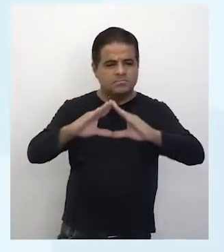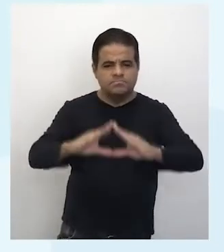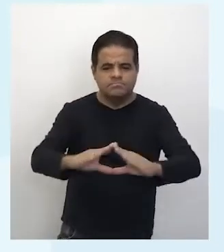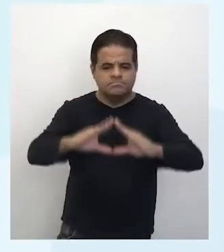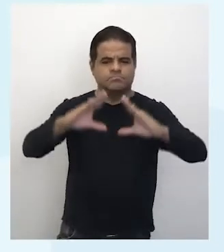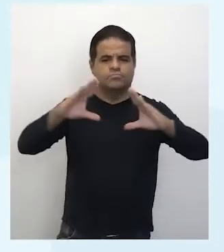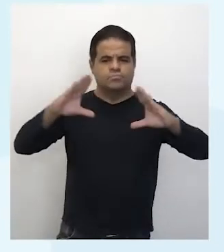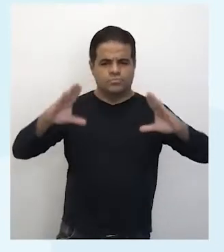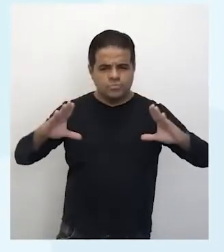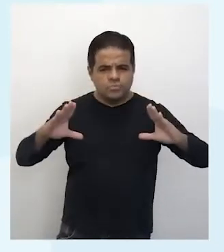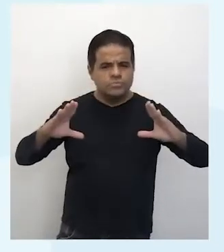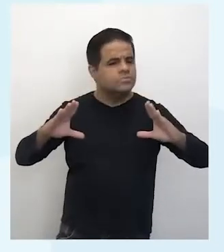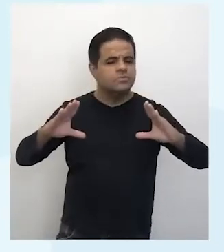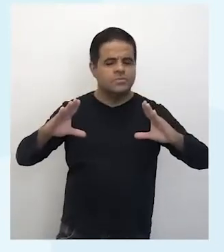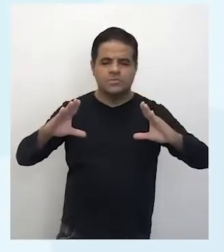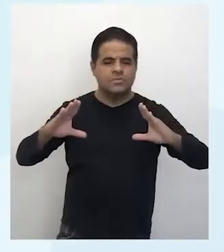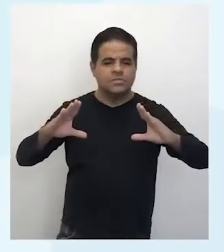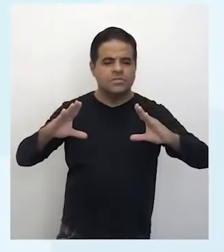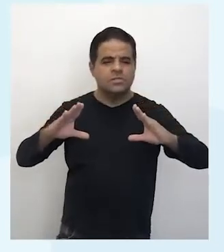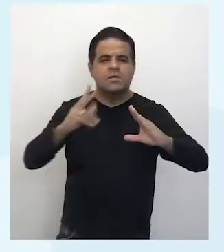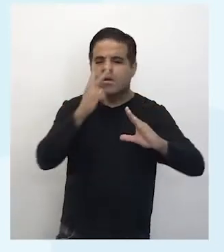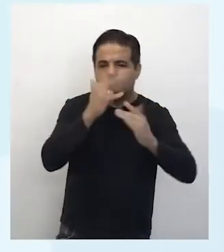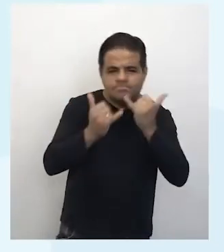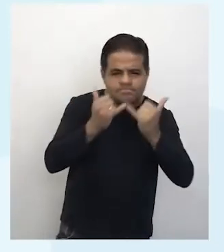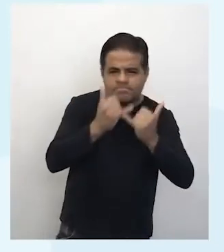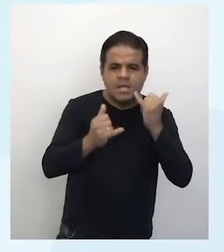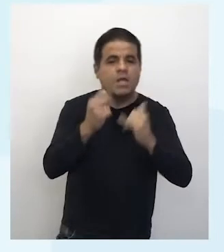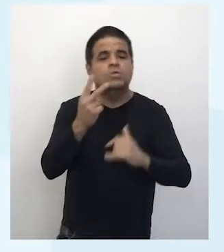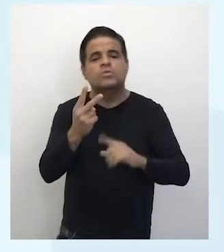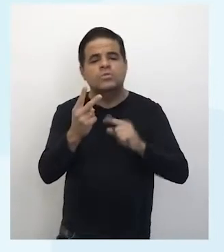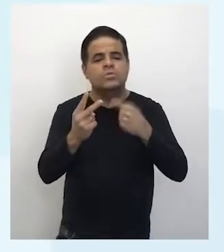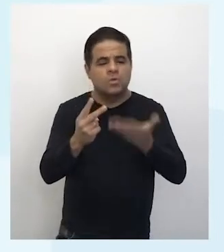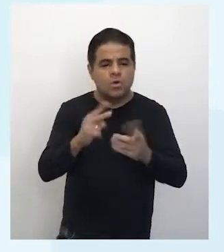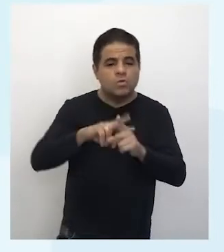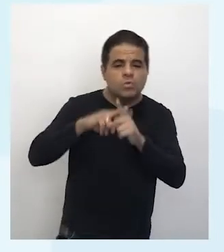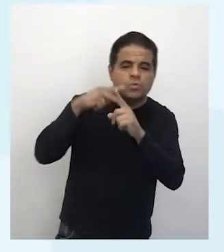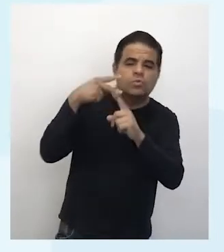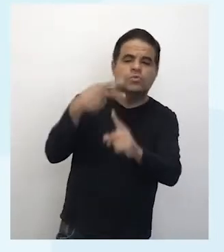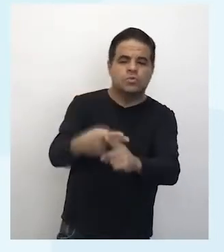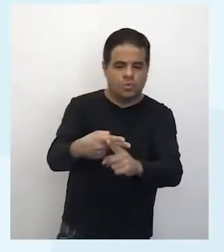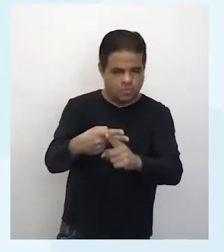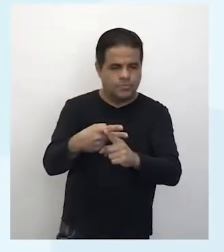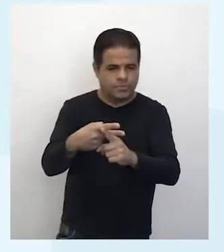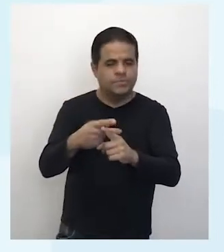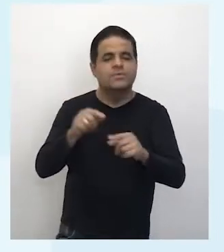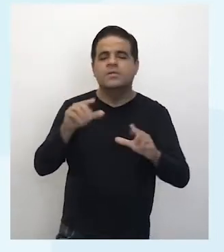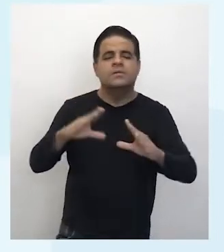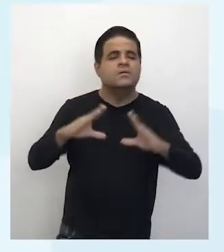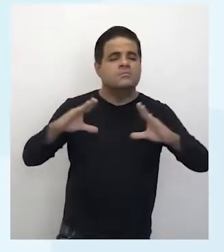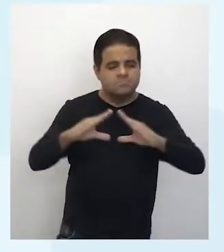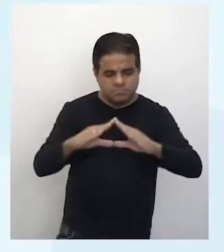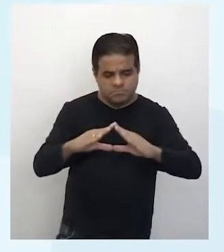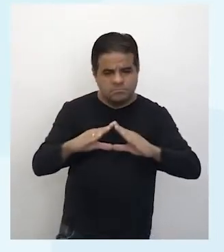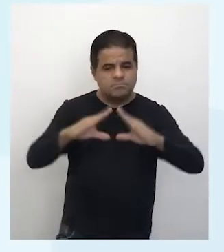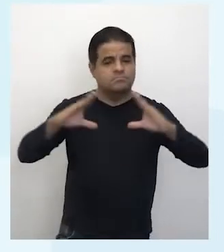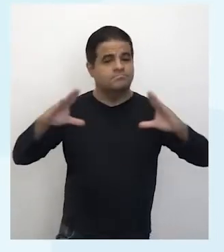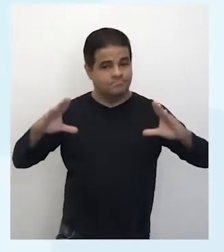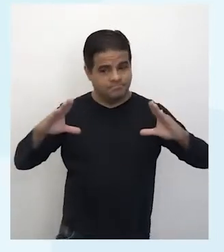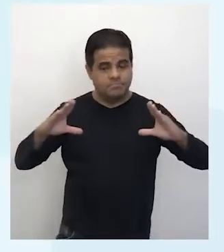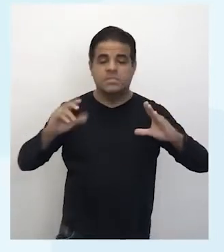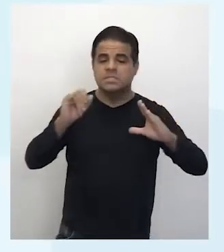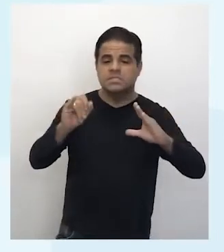triângulo maior aí com a razão de semelhança é a dois ou seja o dobro do original Então veja ó